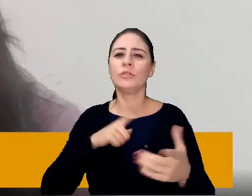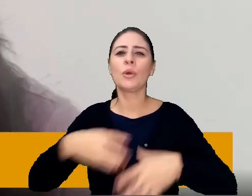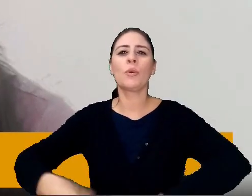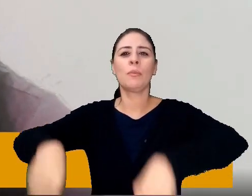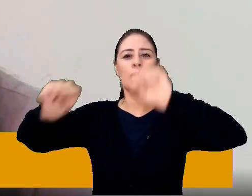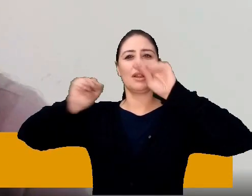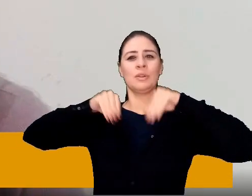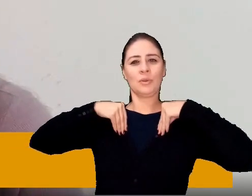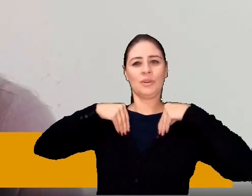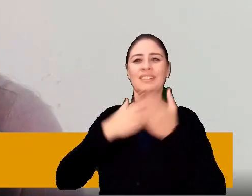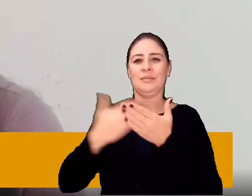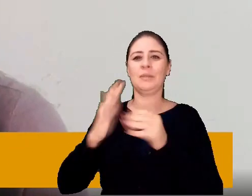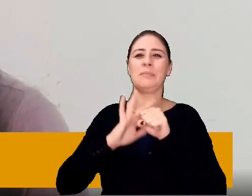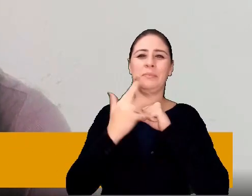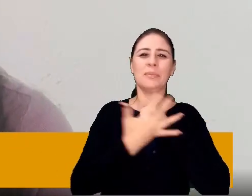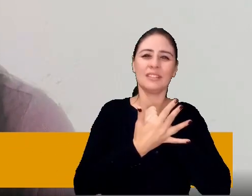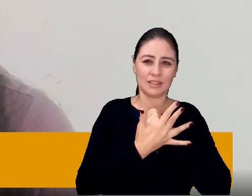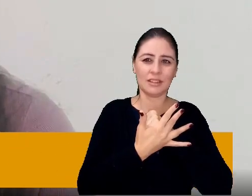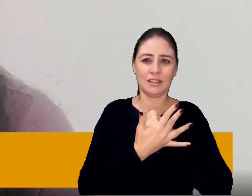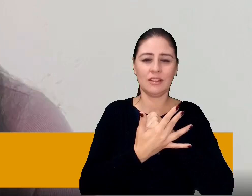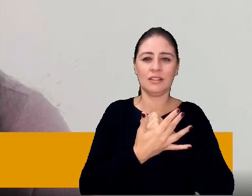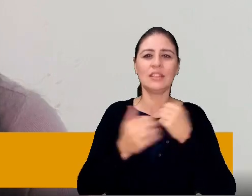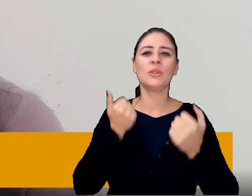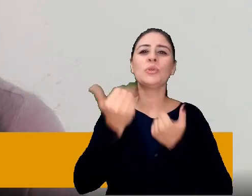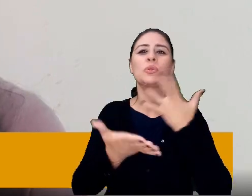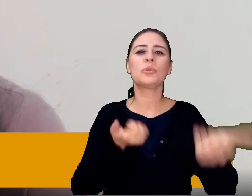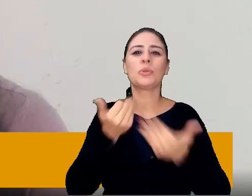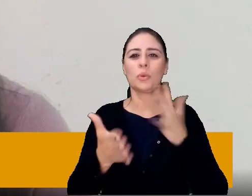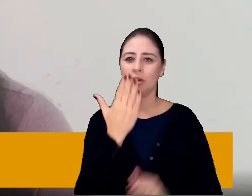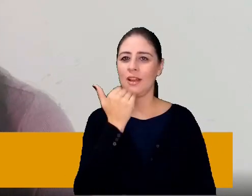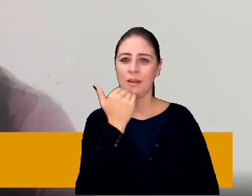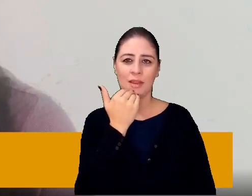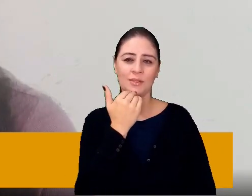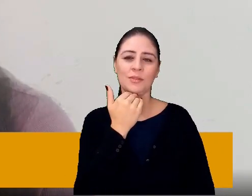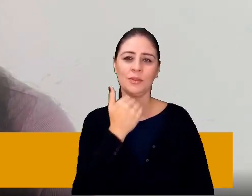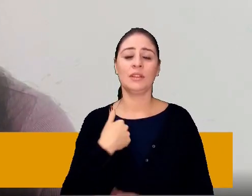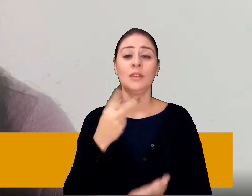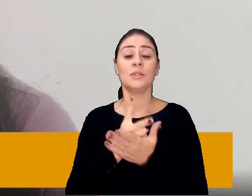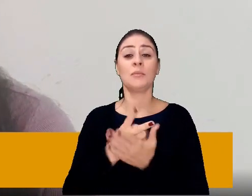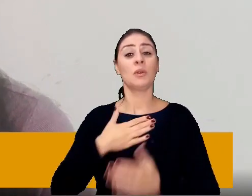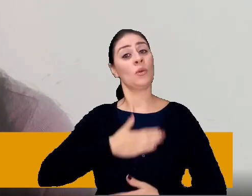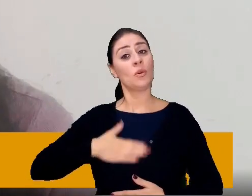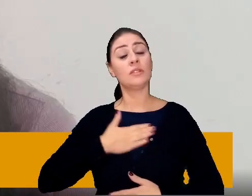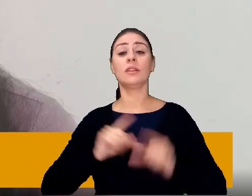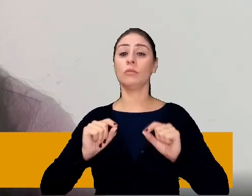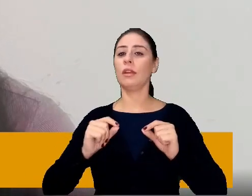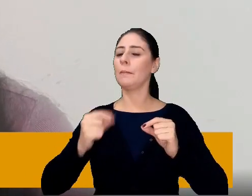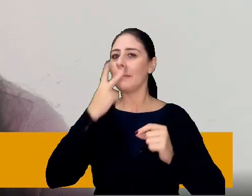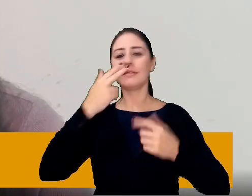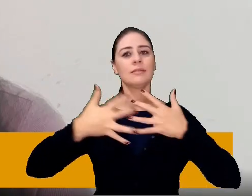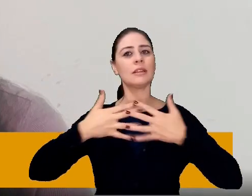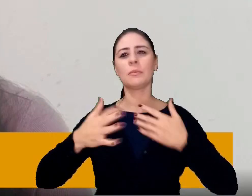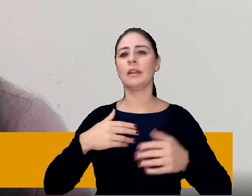bastante coisa para a aldeia, né? Cobertor, a gente estava vendo no começo daquela pandemia, se doava muito alimento, e